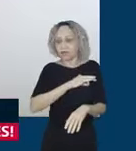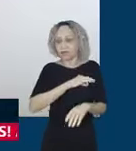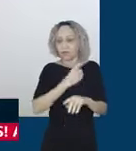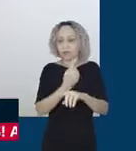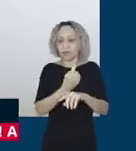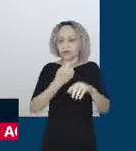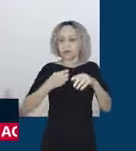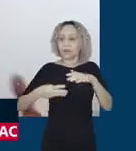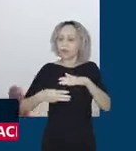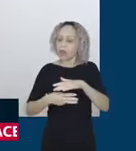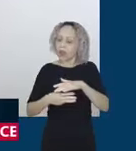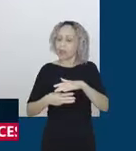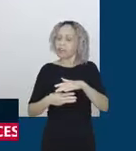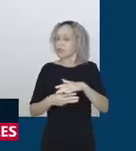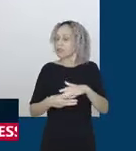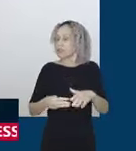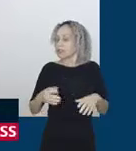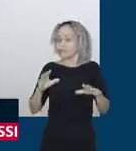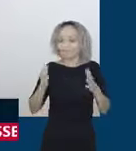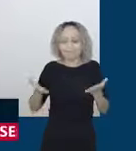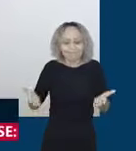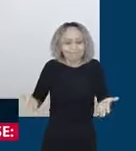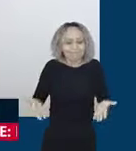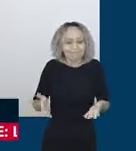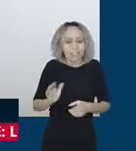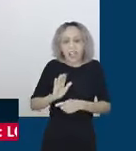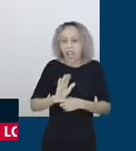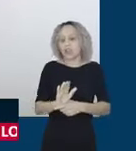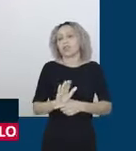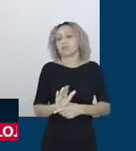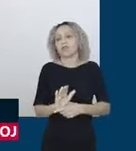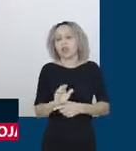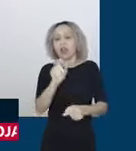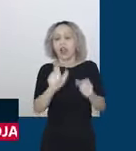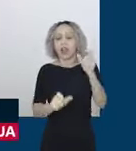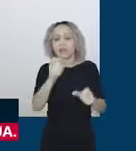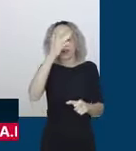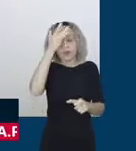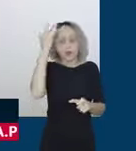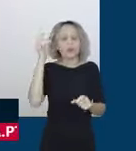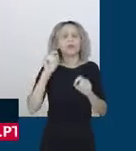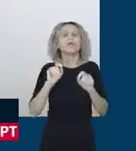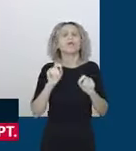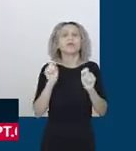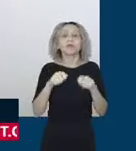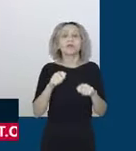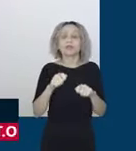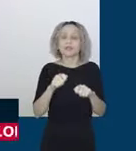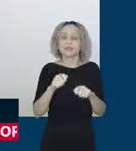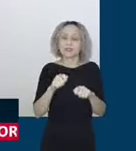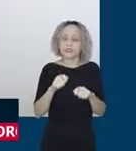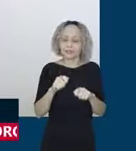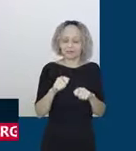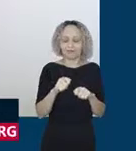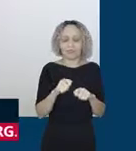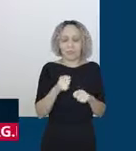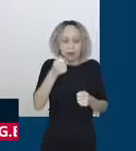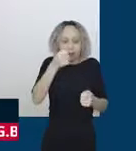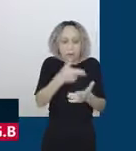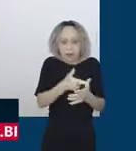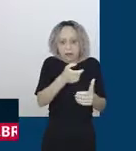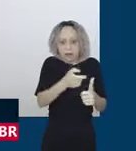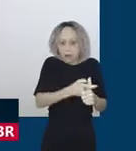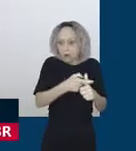colocando o país de novo nos trilhos, para que as pessoas possam pagar suas dívidas,